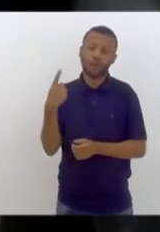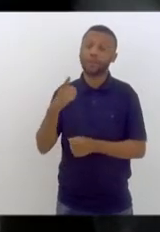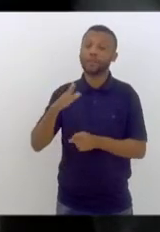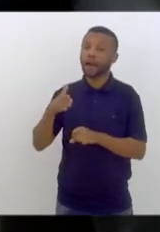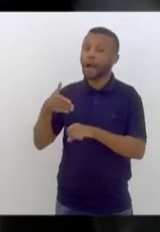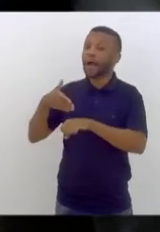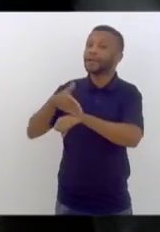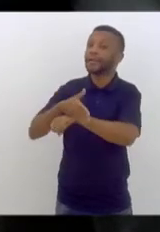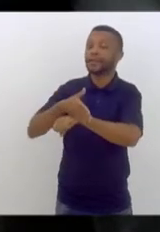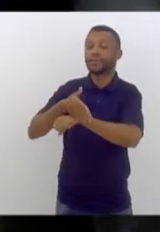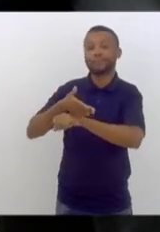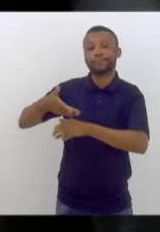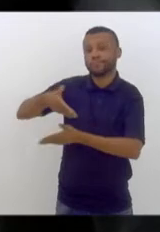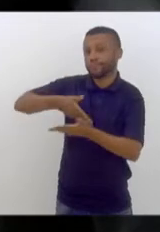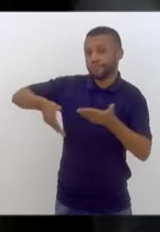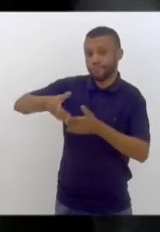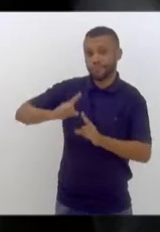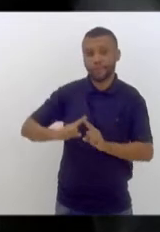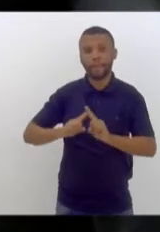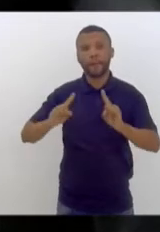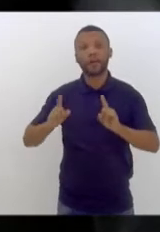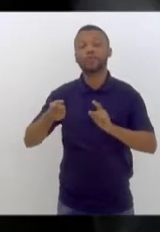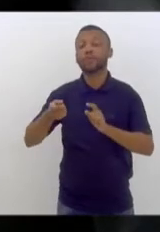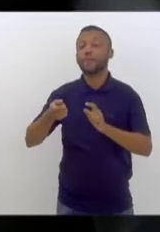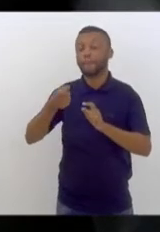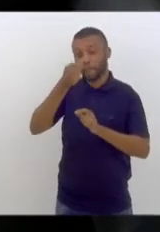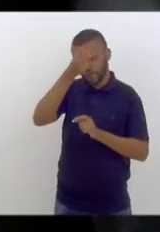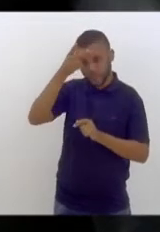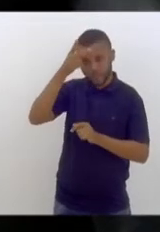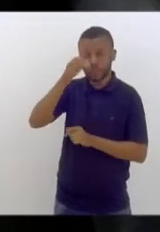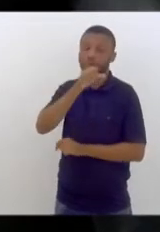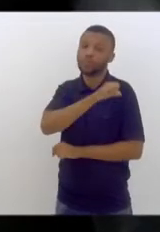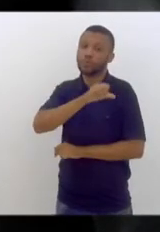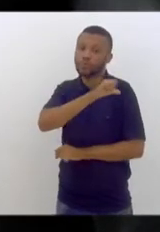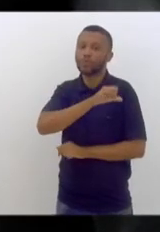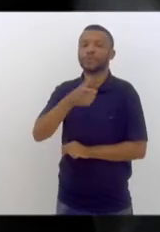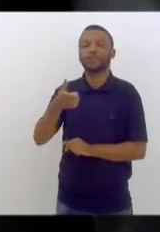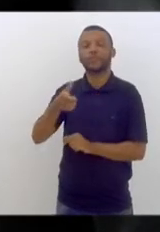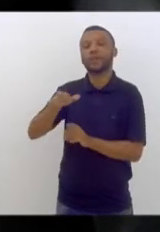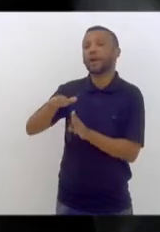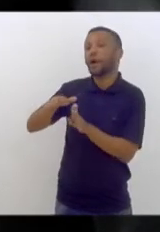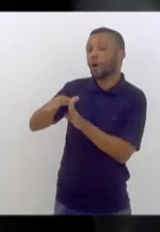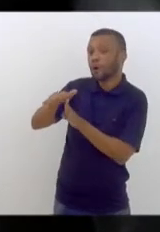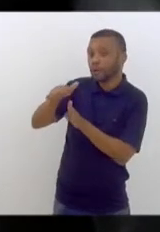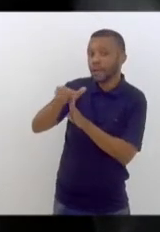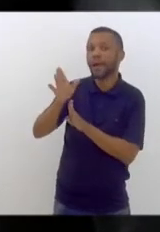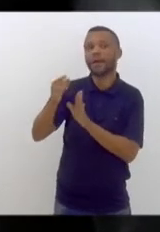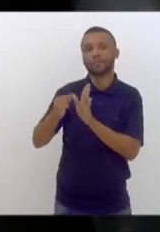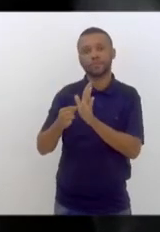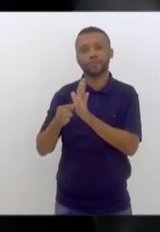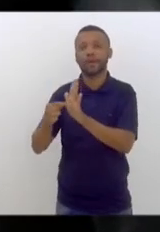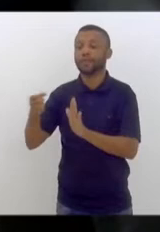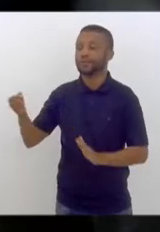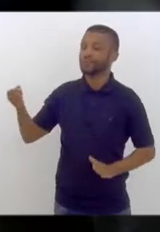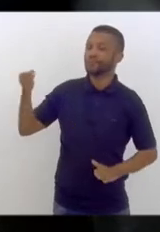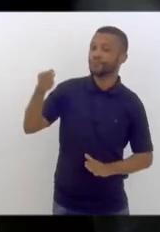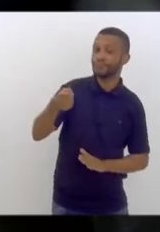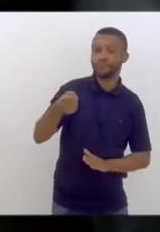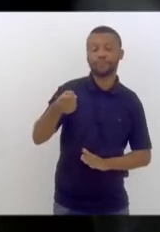acesso. Embora o município do Rio de Janeiro tenha indicado técnicos para participar desse grupo de trabalho, nós